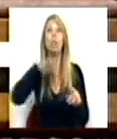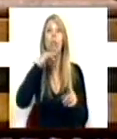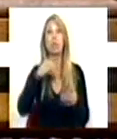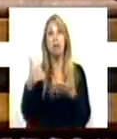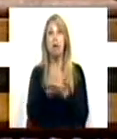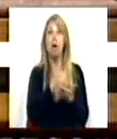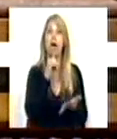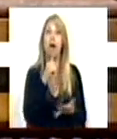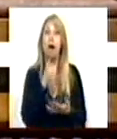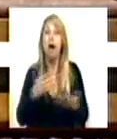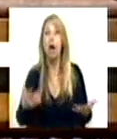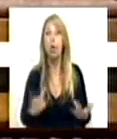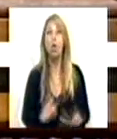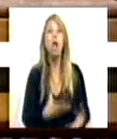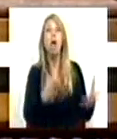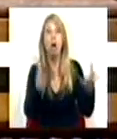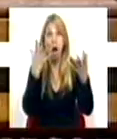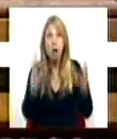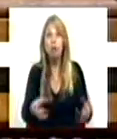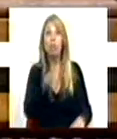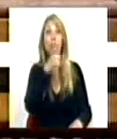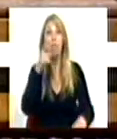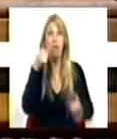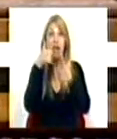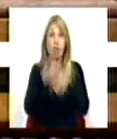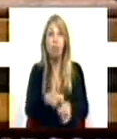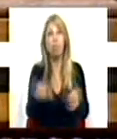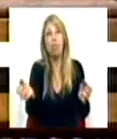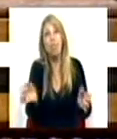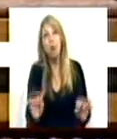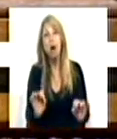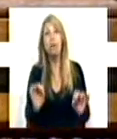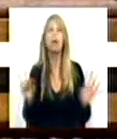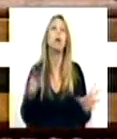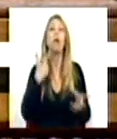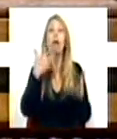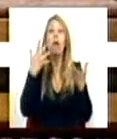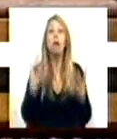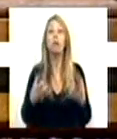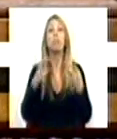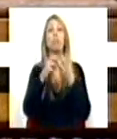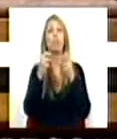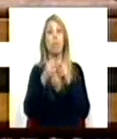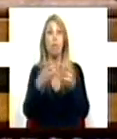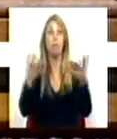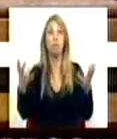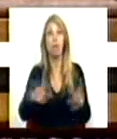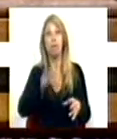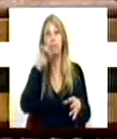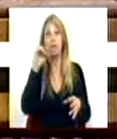promessas, muitas das quais não cumpridas, e de muitos problemas, portanto, ainda não